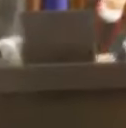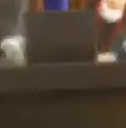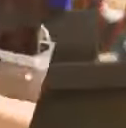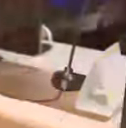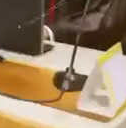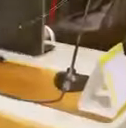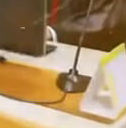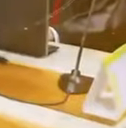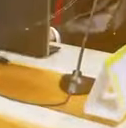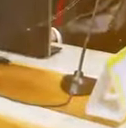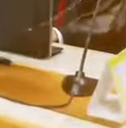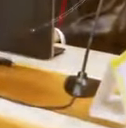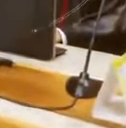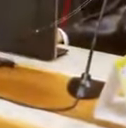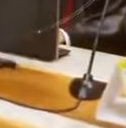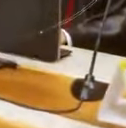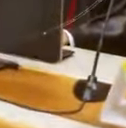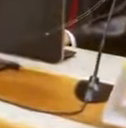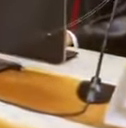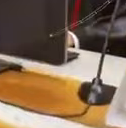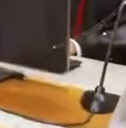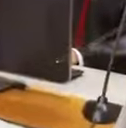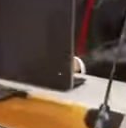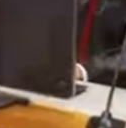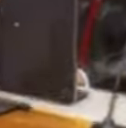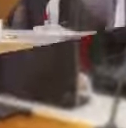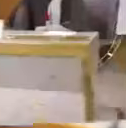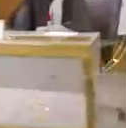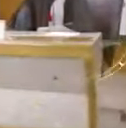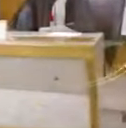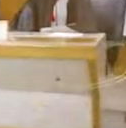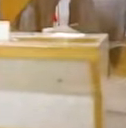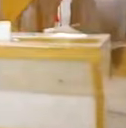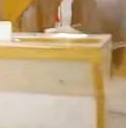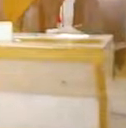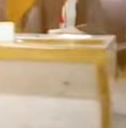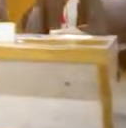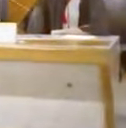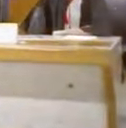sequência de imagem do plenário do Tribunal Regional Eleitoral da Amapá e seus magistrados.